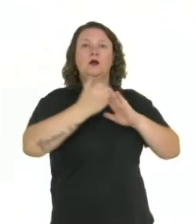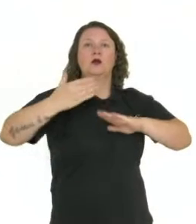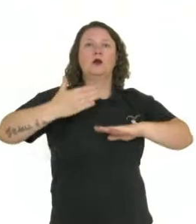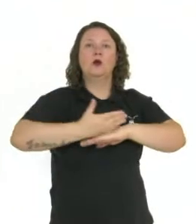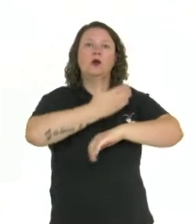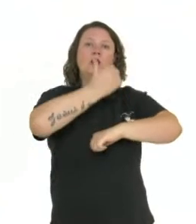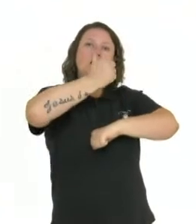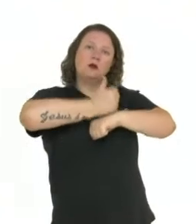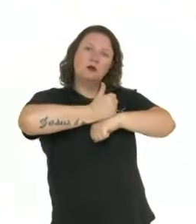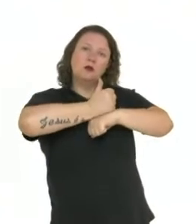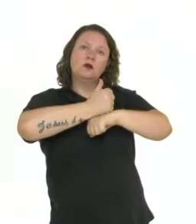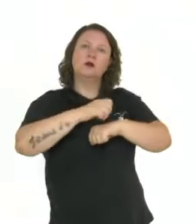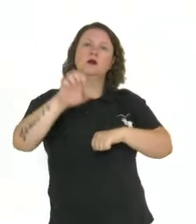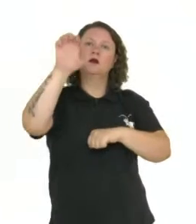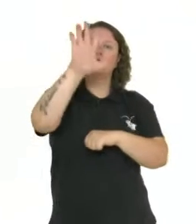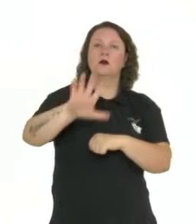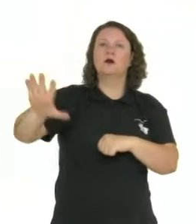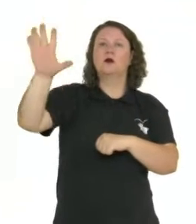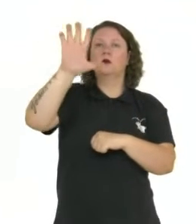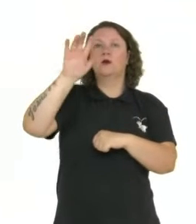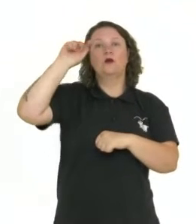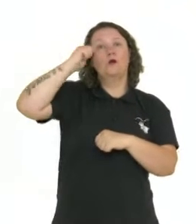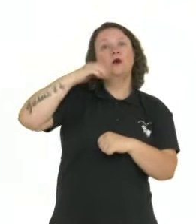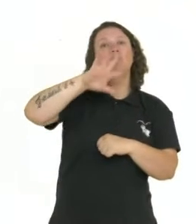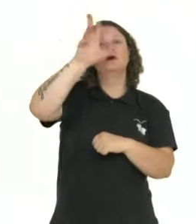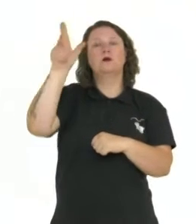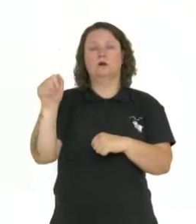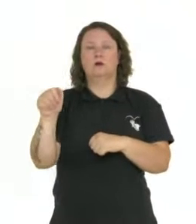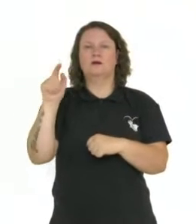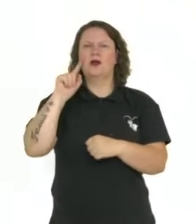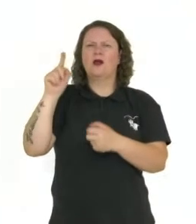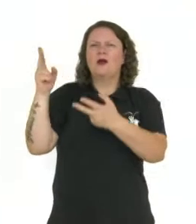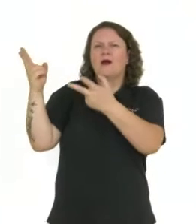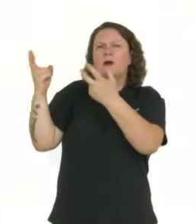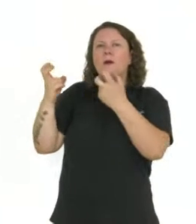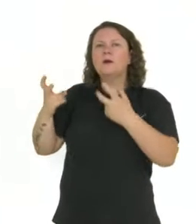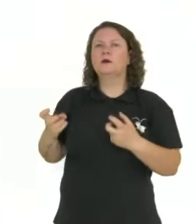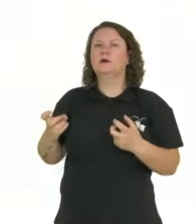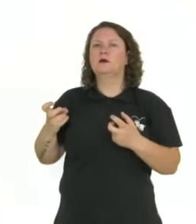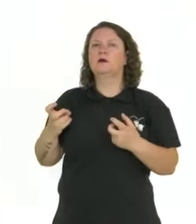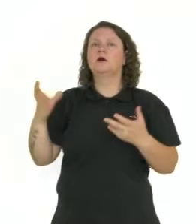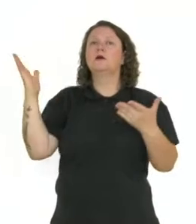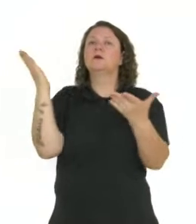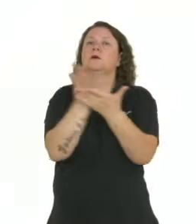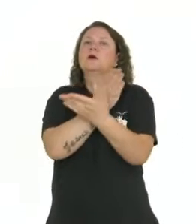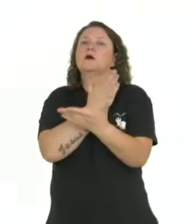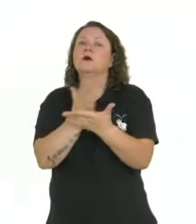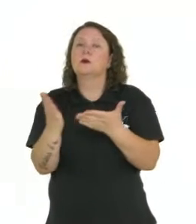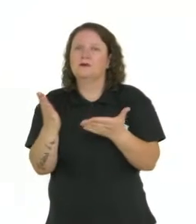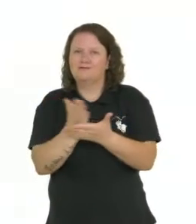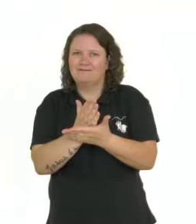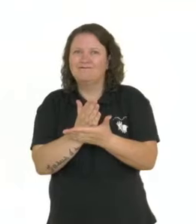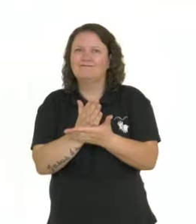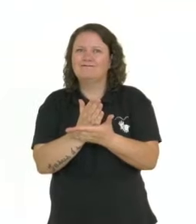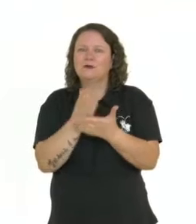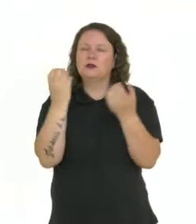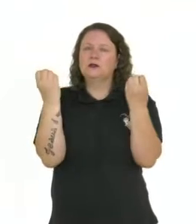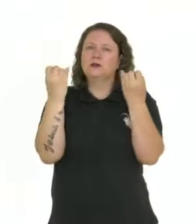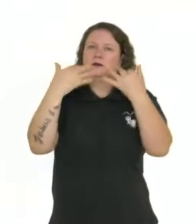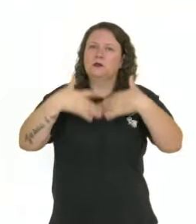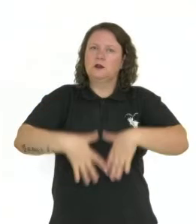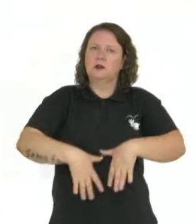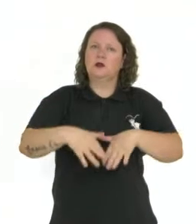continente africano, ok? Analisando então a questão do apartheid, estudada até aqui, escreva a sua opinião